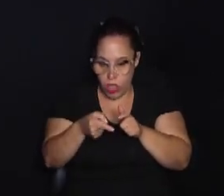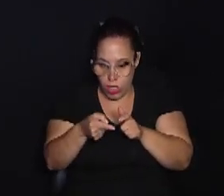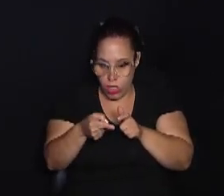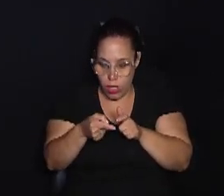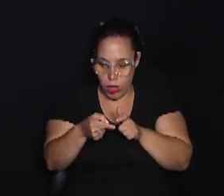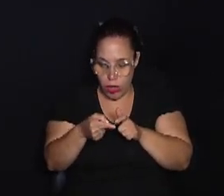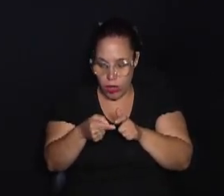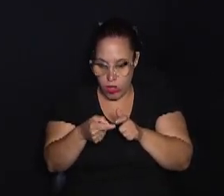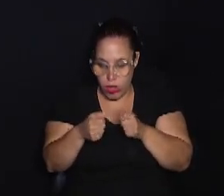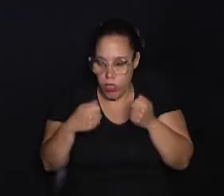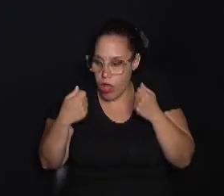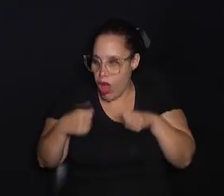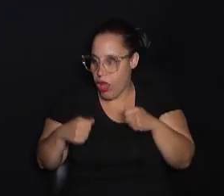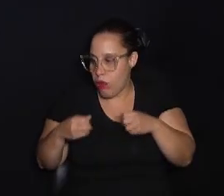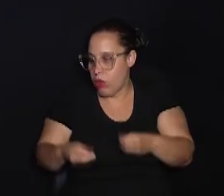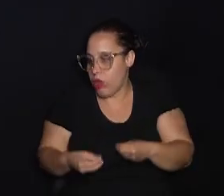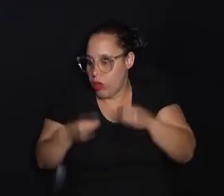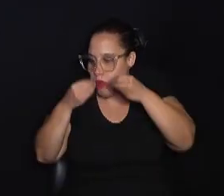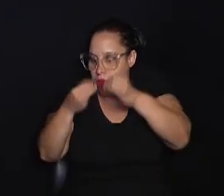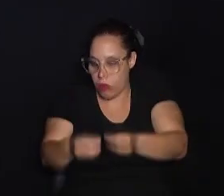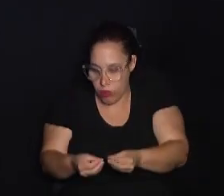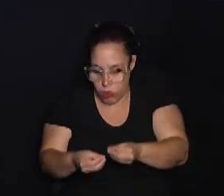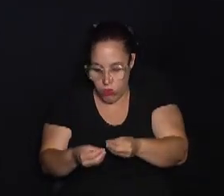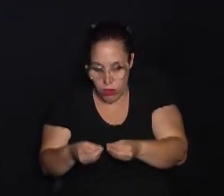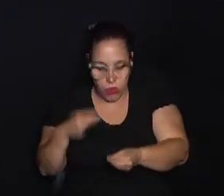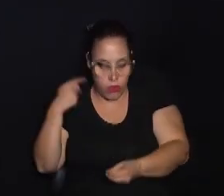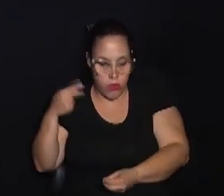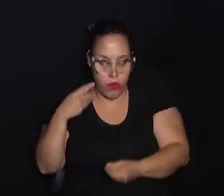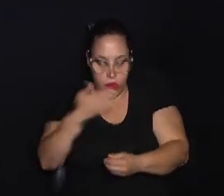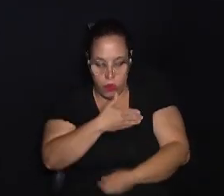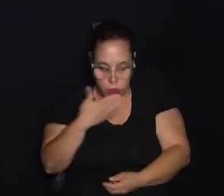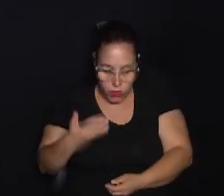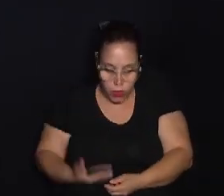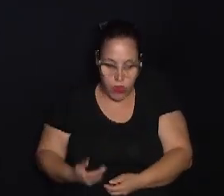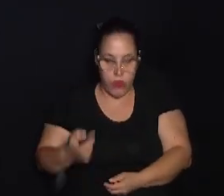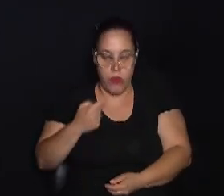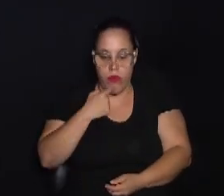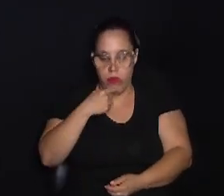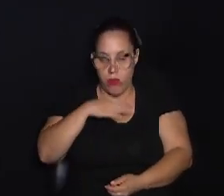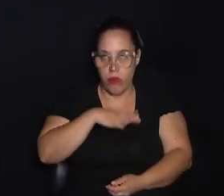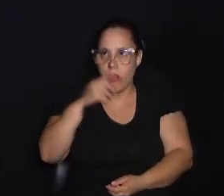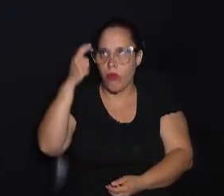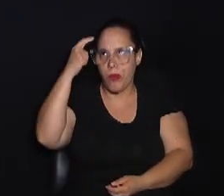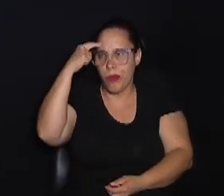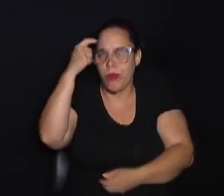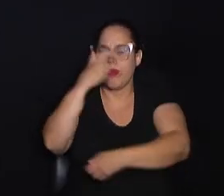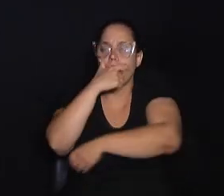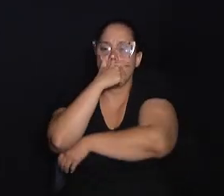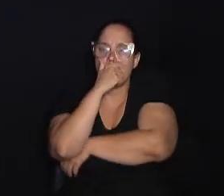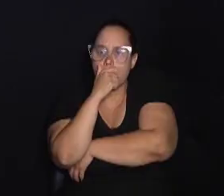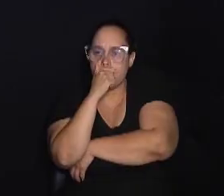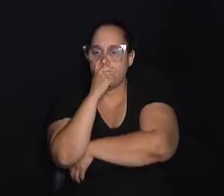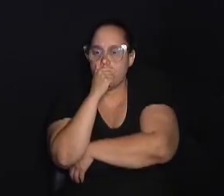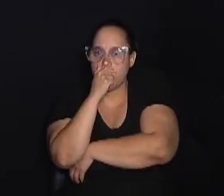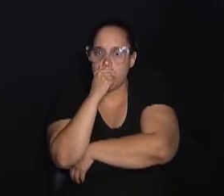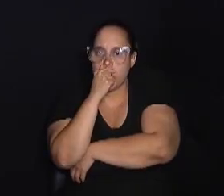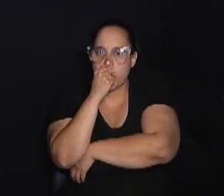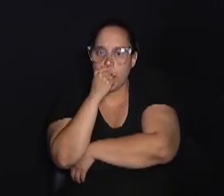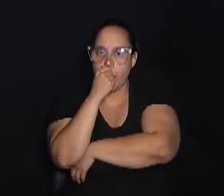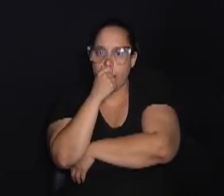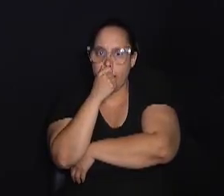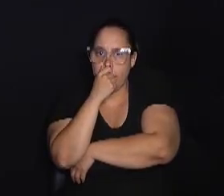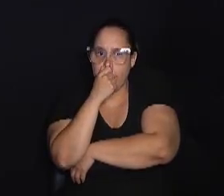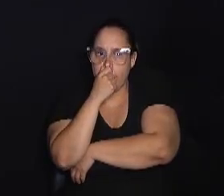Então assim, a gente precisa dar, o poder público, a cidade, precisa pensar nesse segmento também, que tem sofrido muito